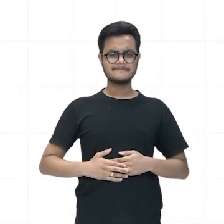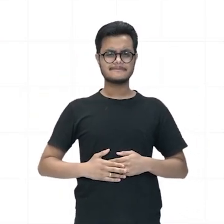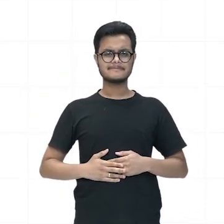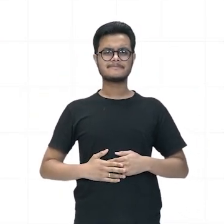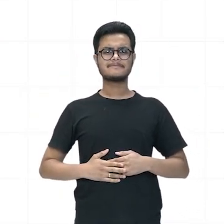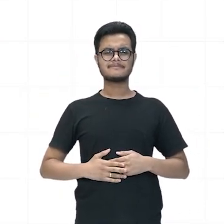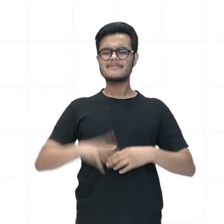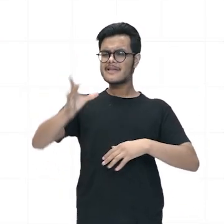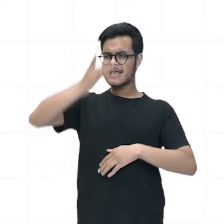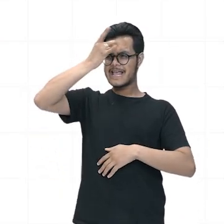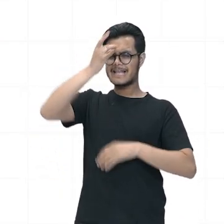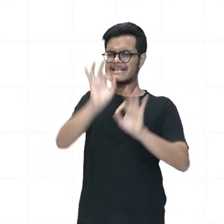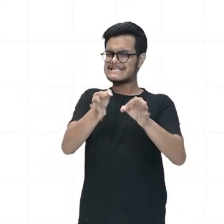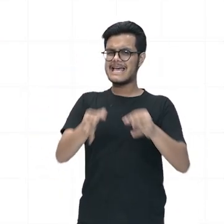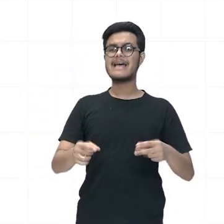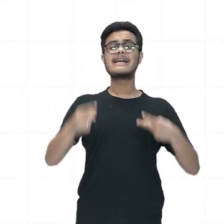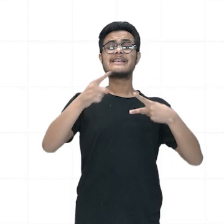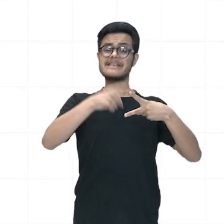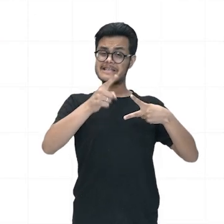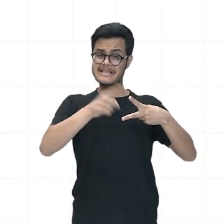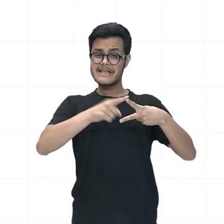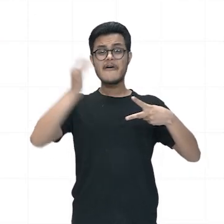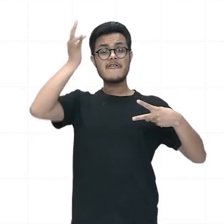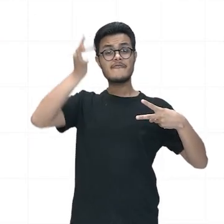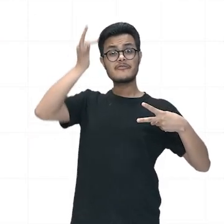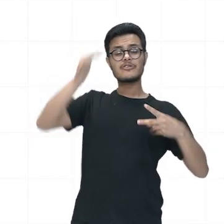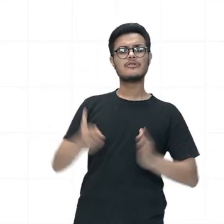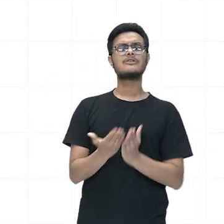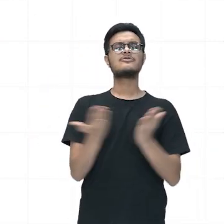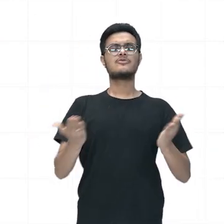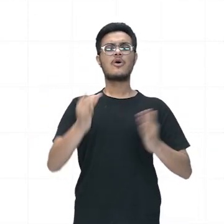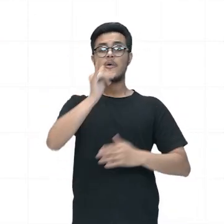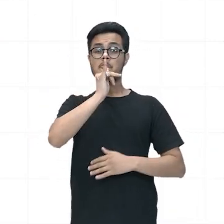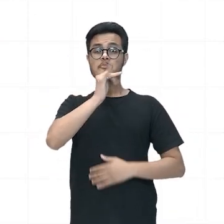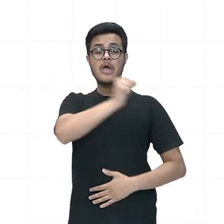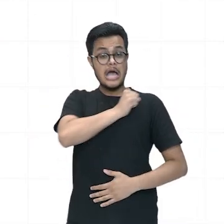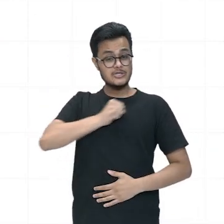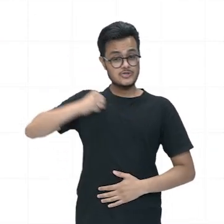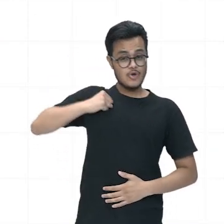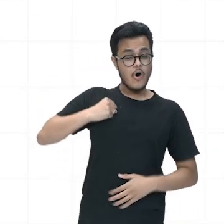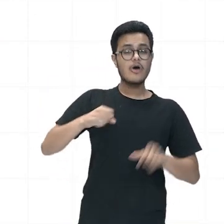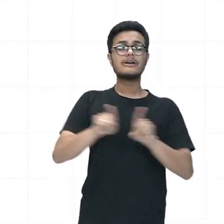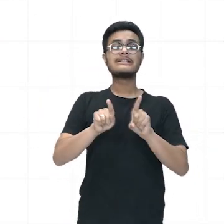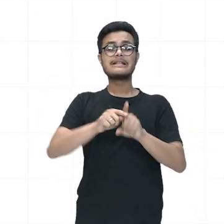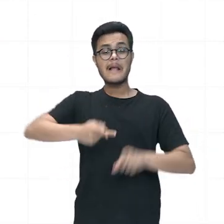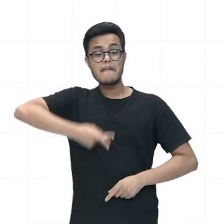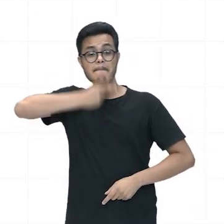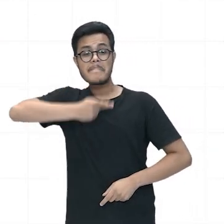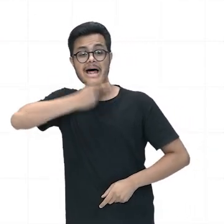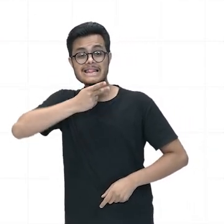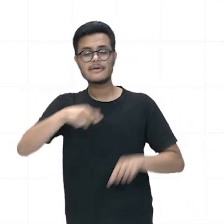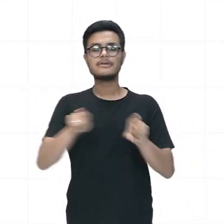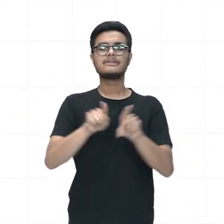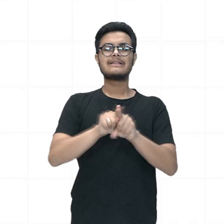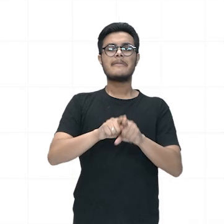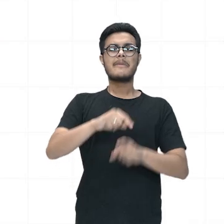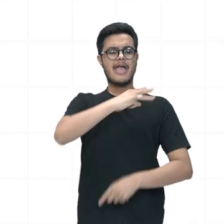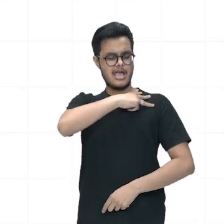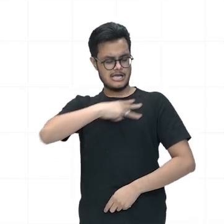para eu guardar na minha memória. Filósofos gregos, então, nós temos aí o Sócrates, o Platão